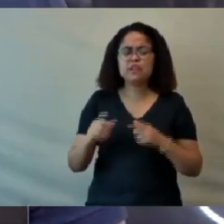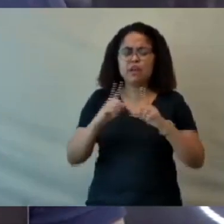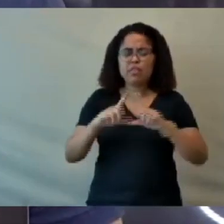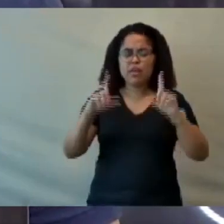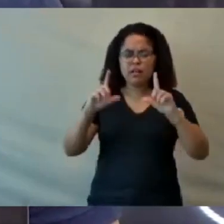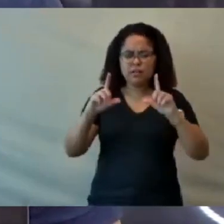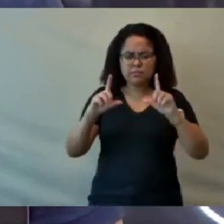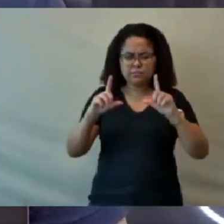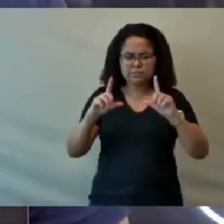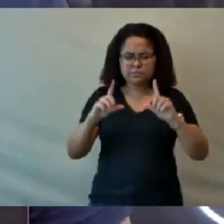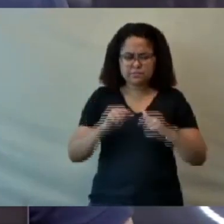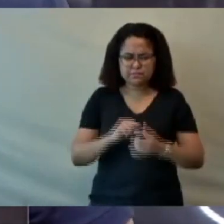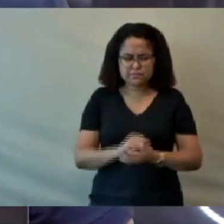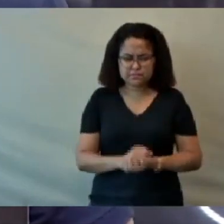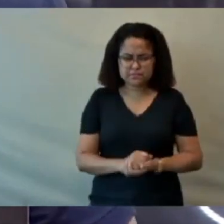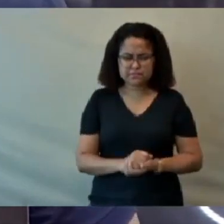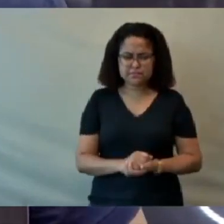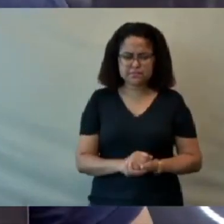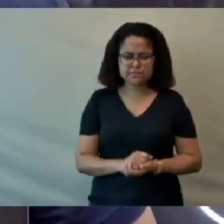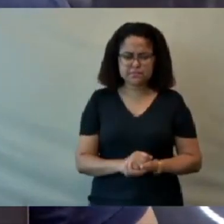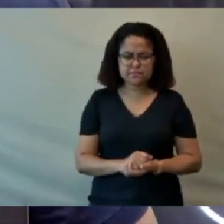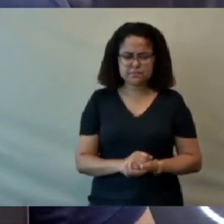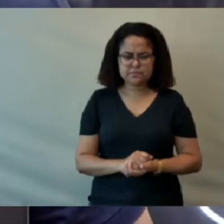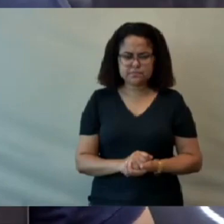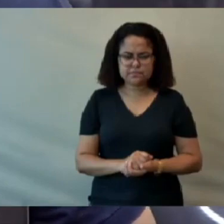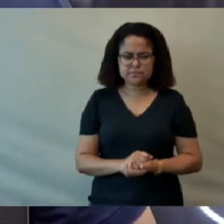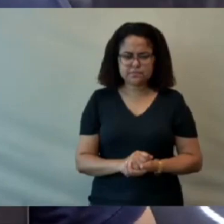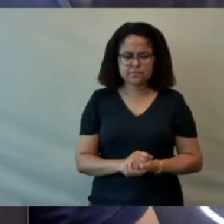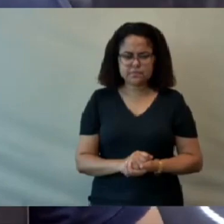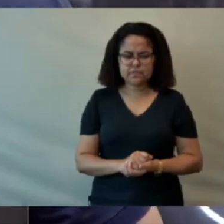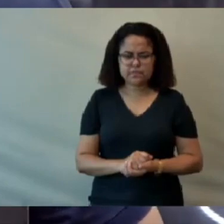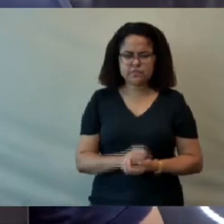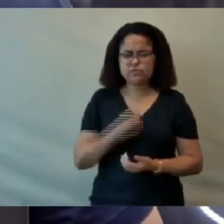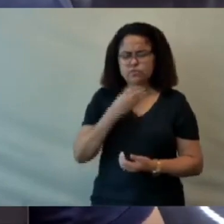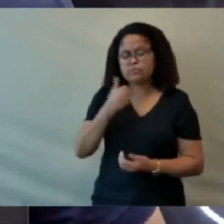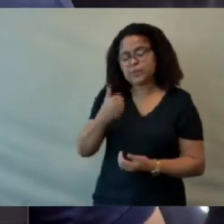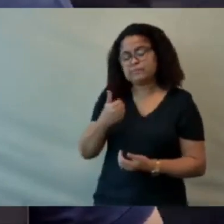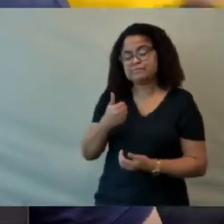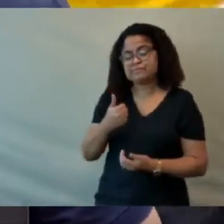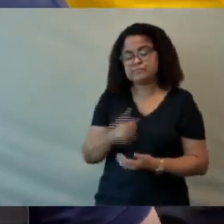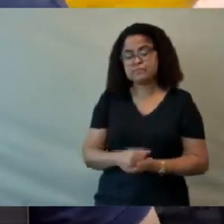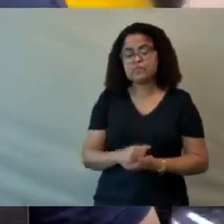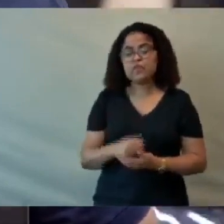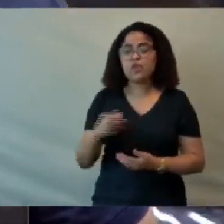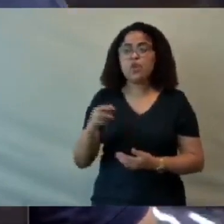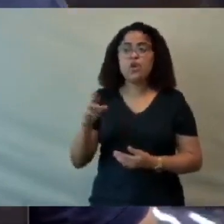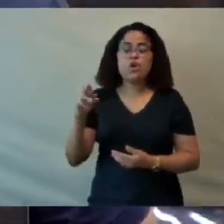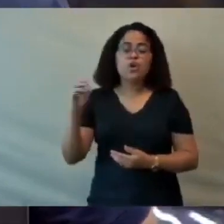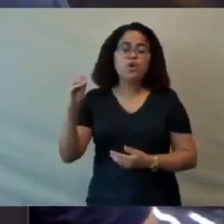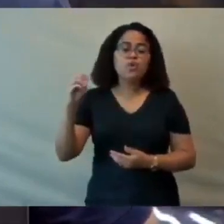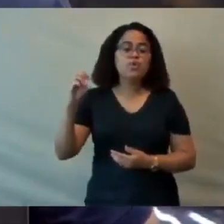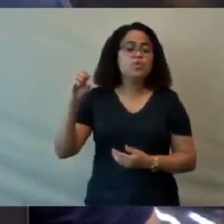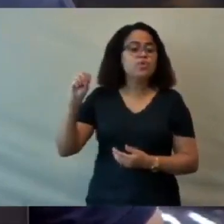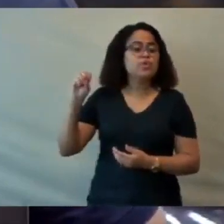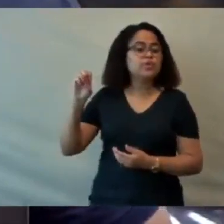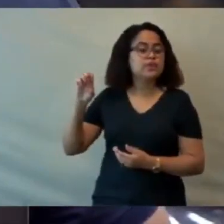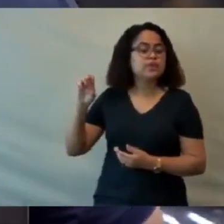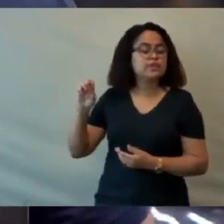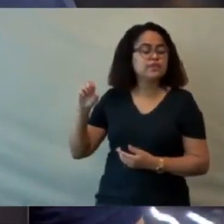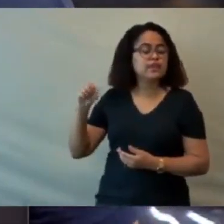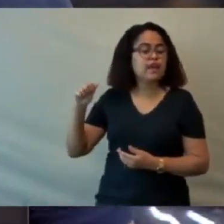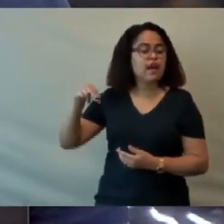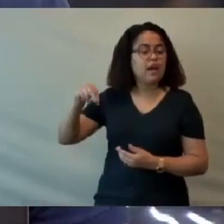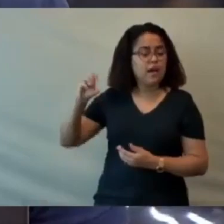saiu minha tela mas tudo bem Rosiane Santos da OSC GDcom coordenação